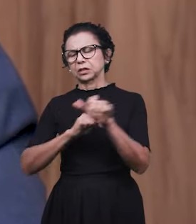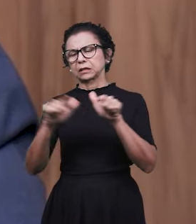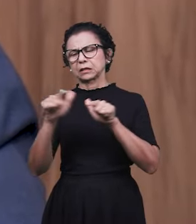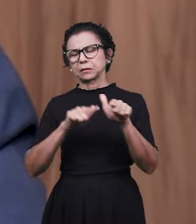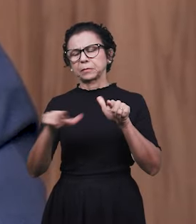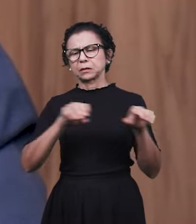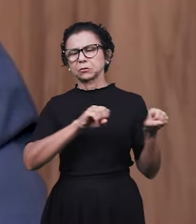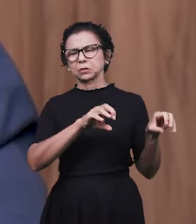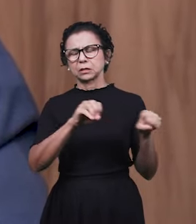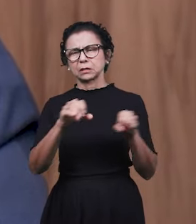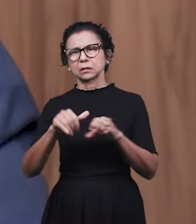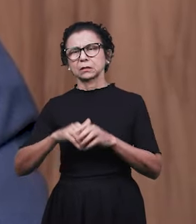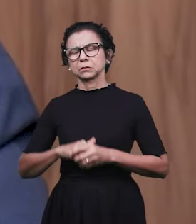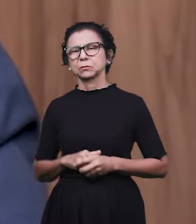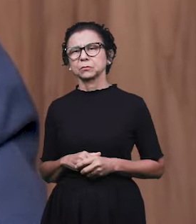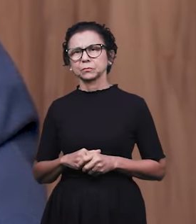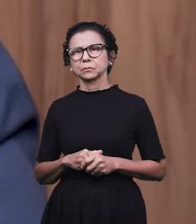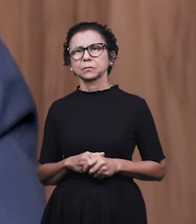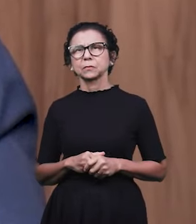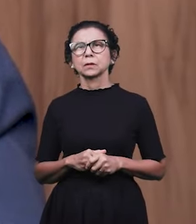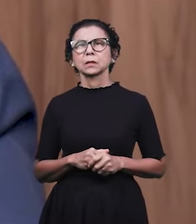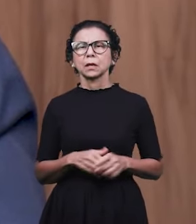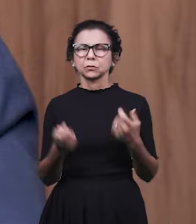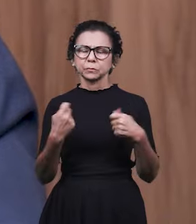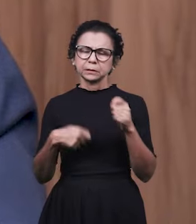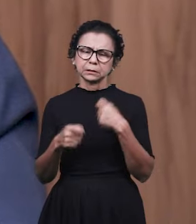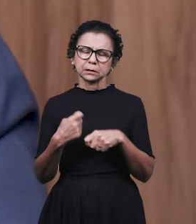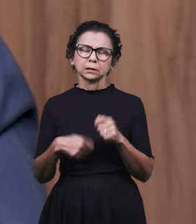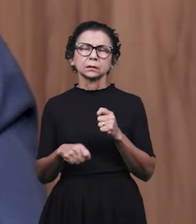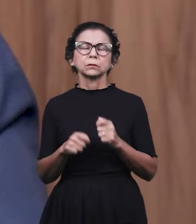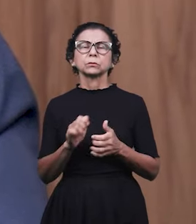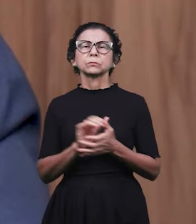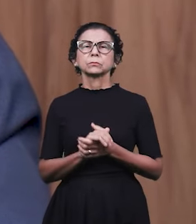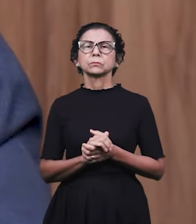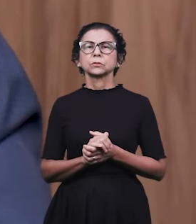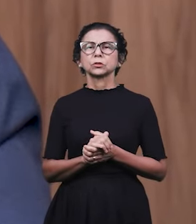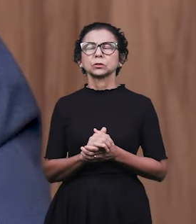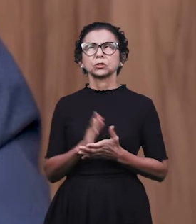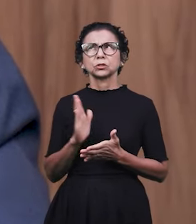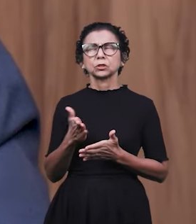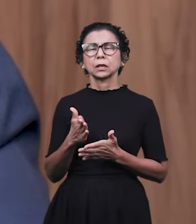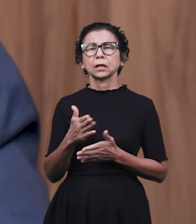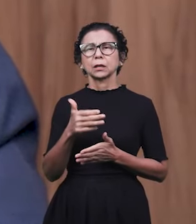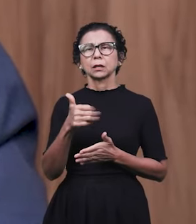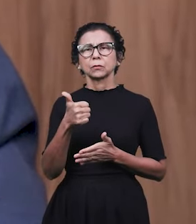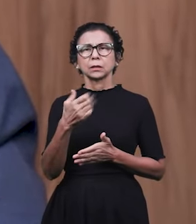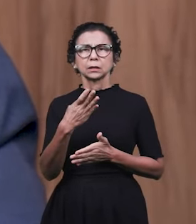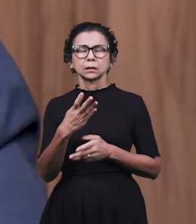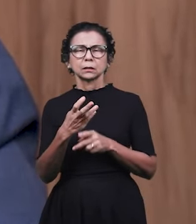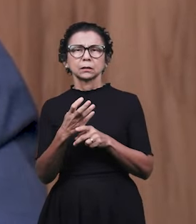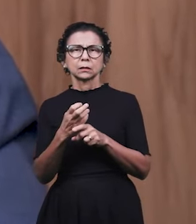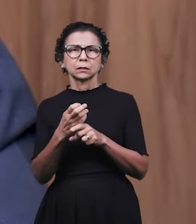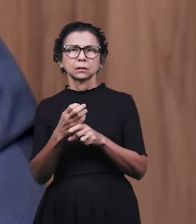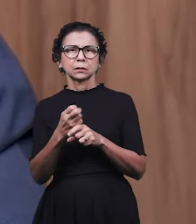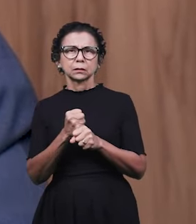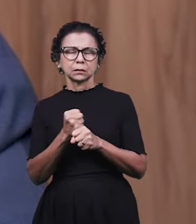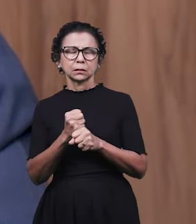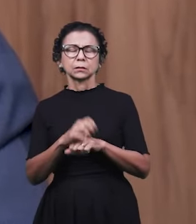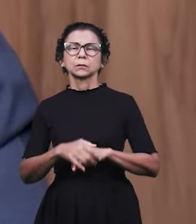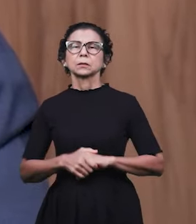parte de gestão, já há 14 anos. Estamos também na direção da escola Eduardo Dodge, que é a escola da Igreja